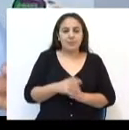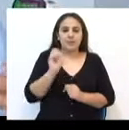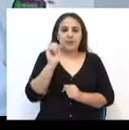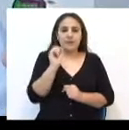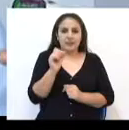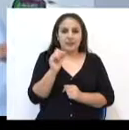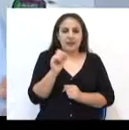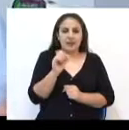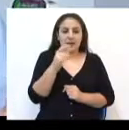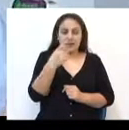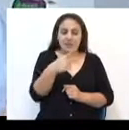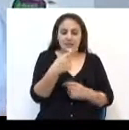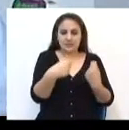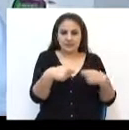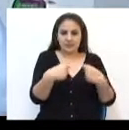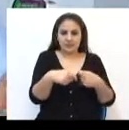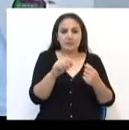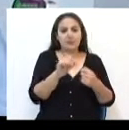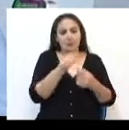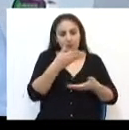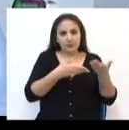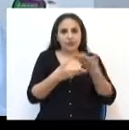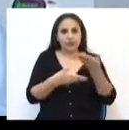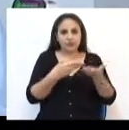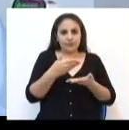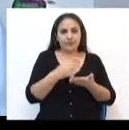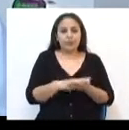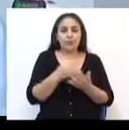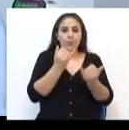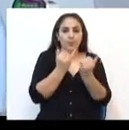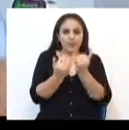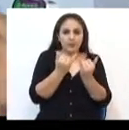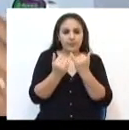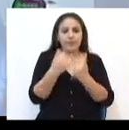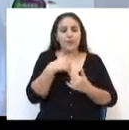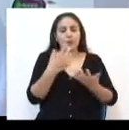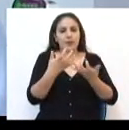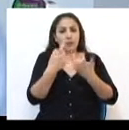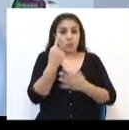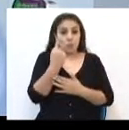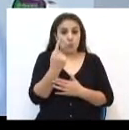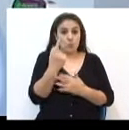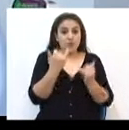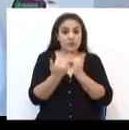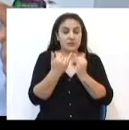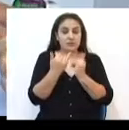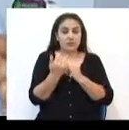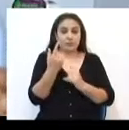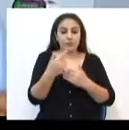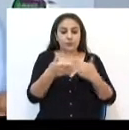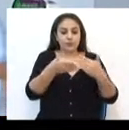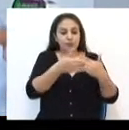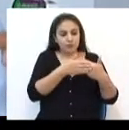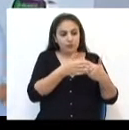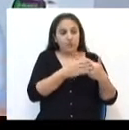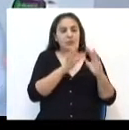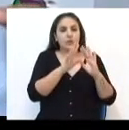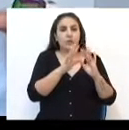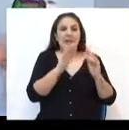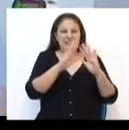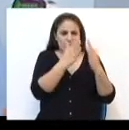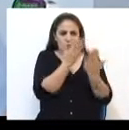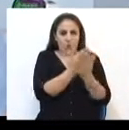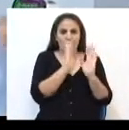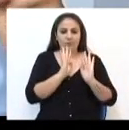que realmente aquela demanda seja contemplada, né? Por exemplo, eu quero dar um exemplo aqui, muramento